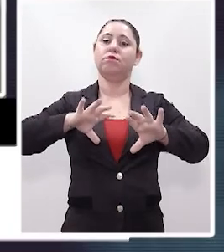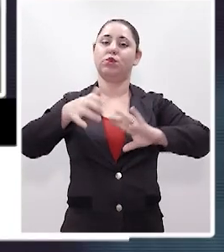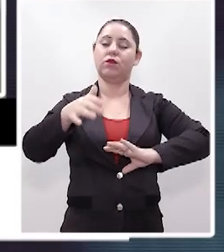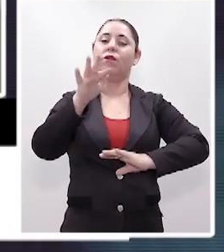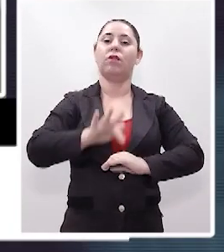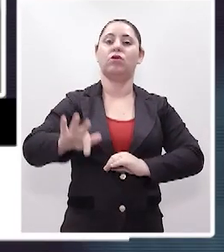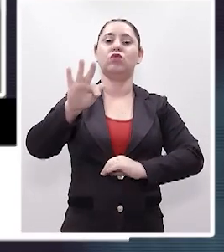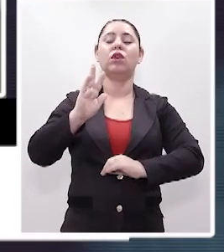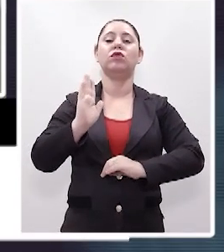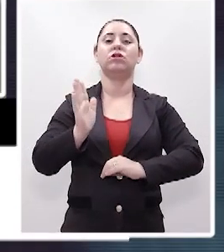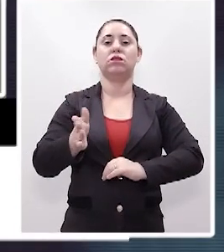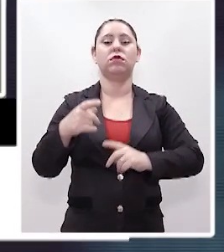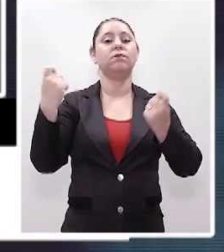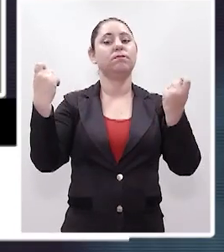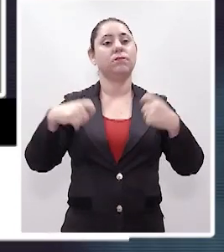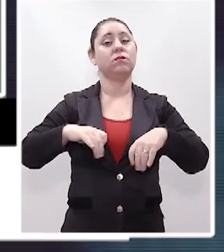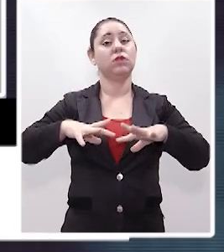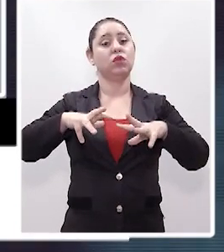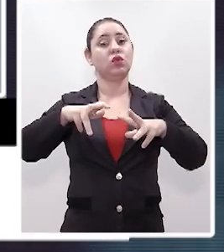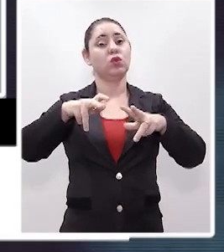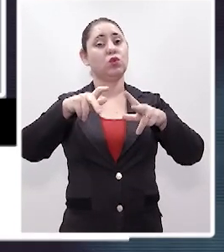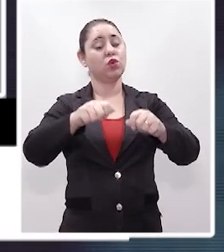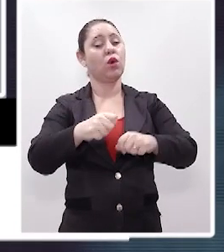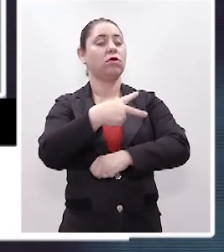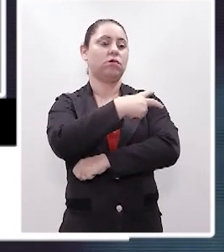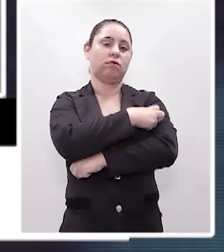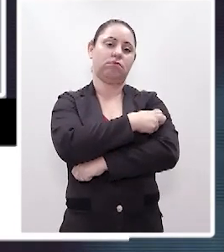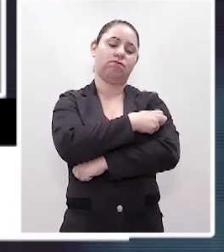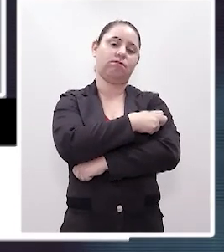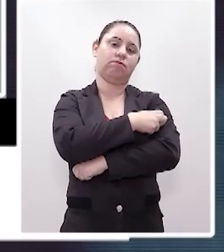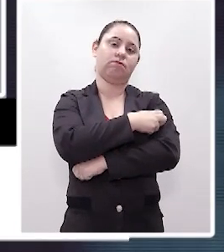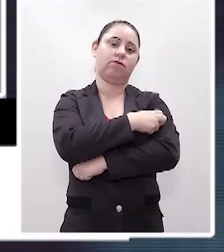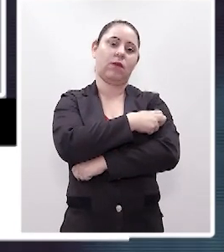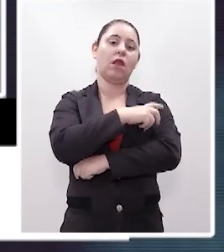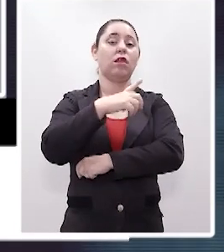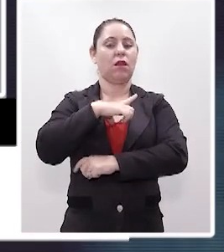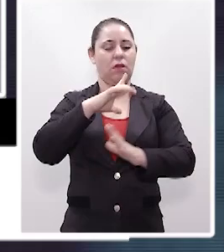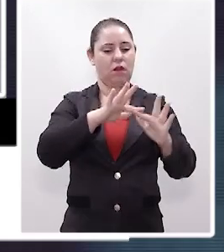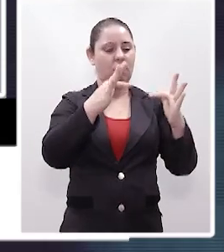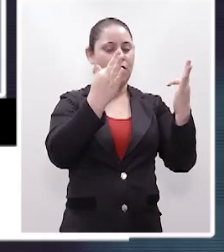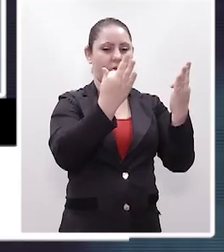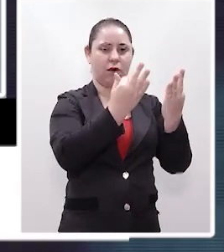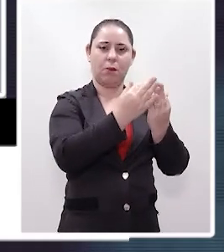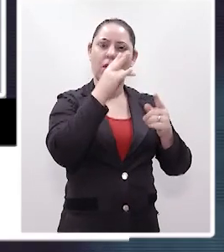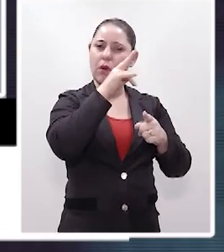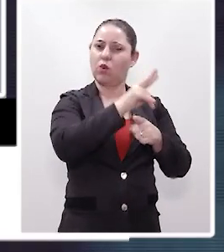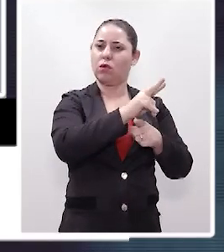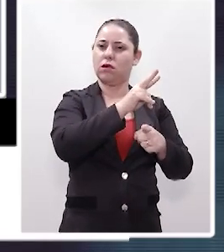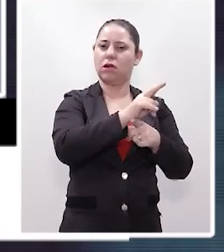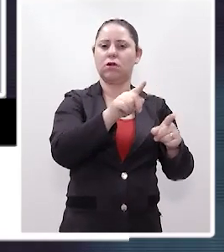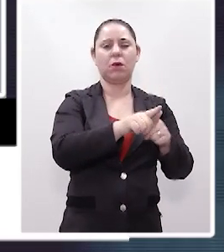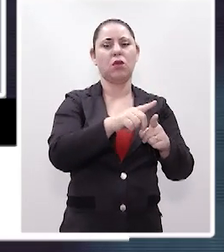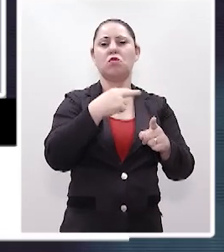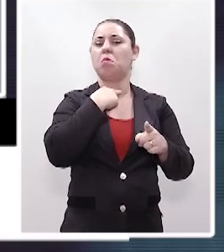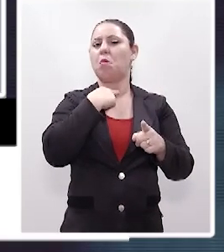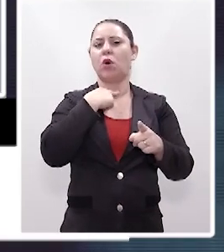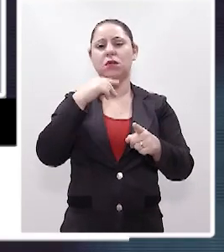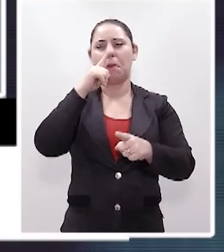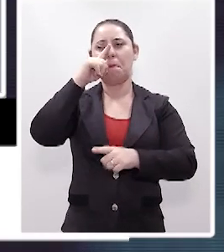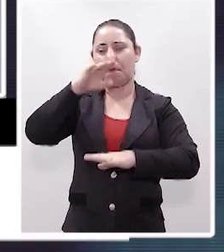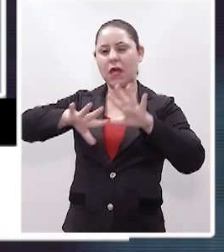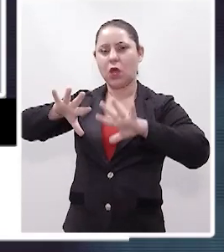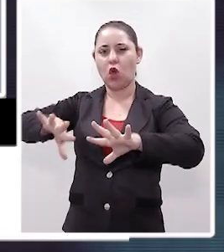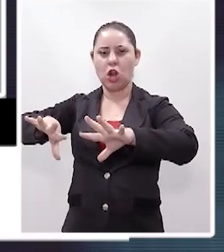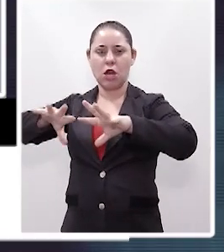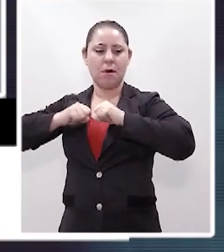graduados também, que todos precisam se imunizar. Eles têm suas famílias também para cuidar, então eles não podem correr